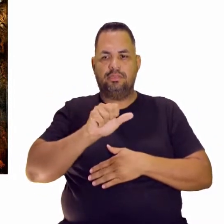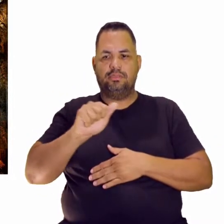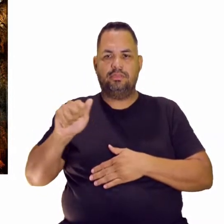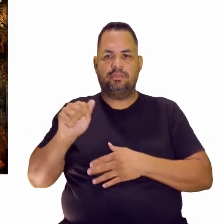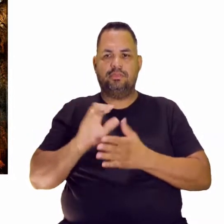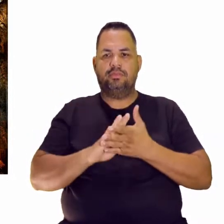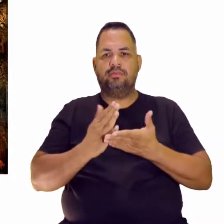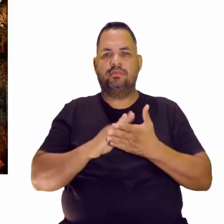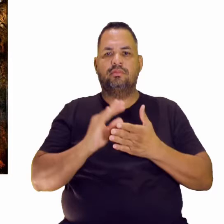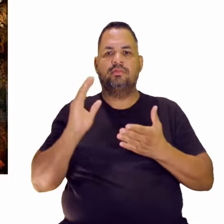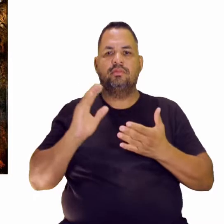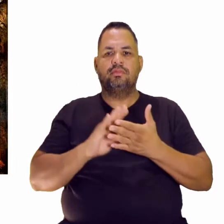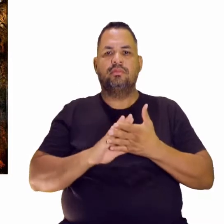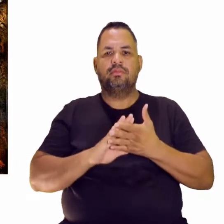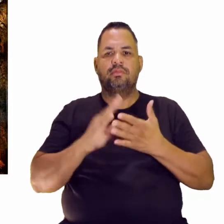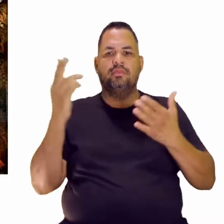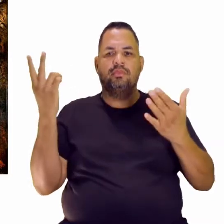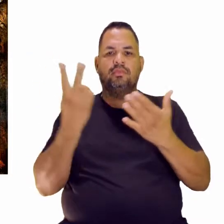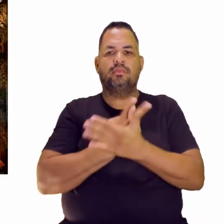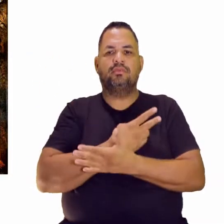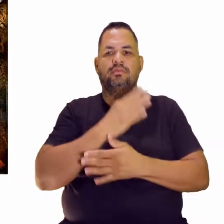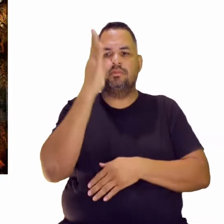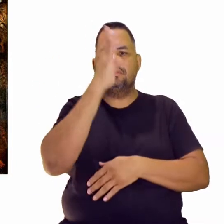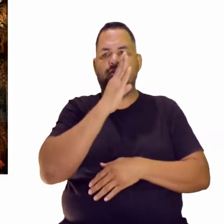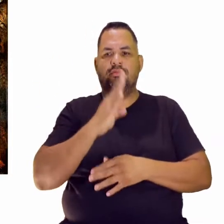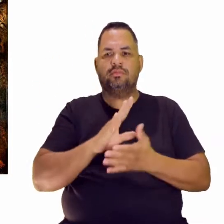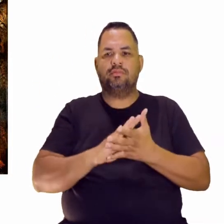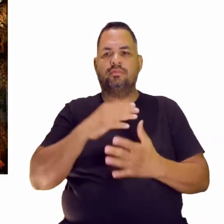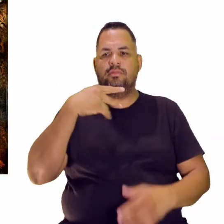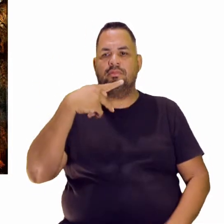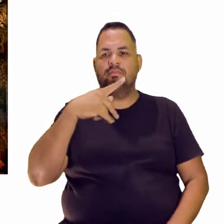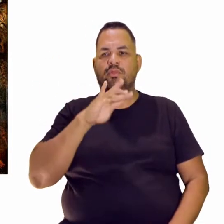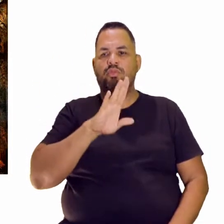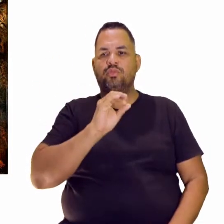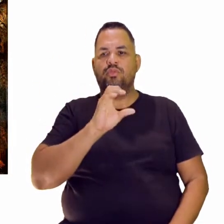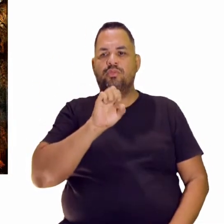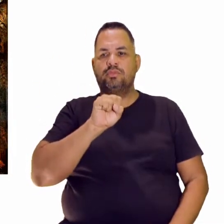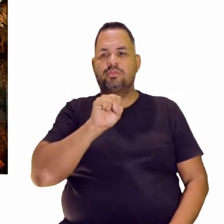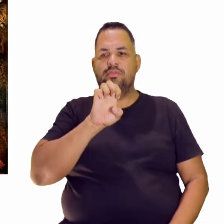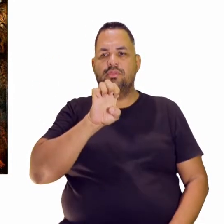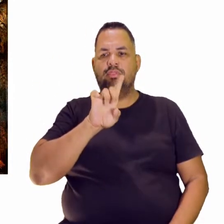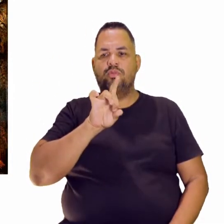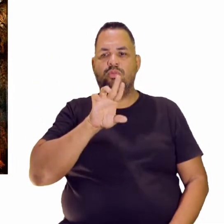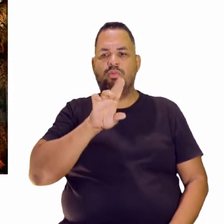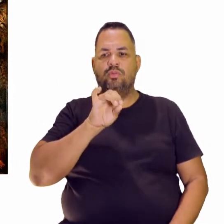que foi celebrada no Brasil, em Porto Seguro. Olha só.